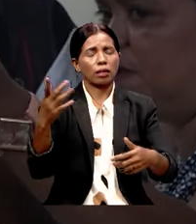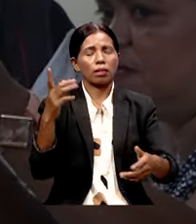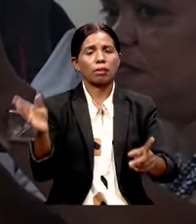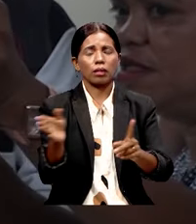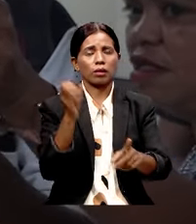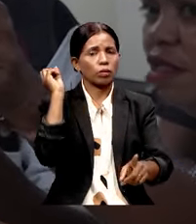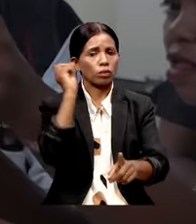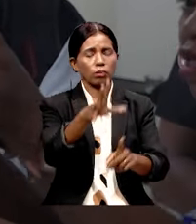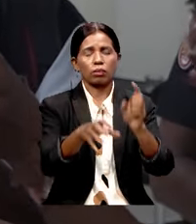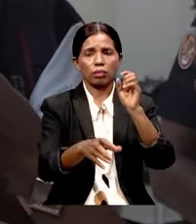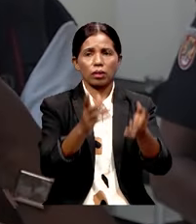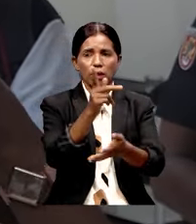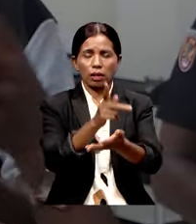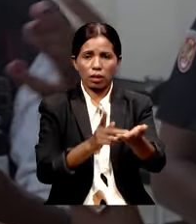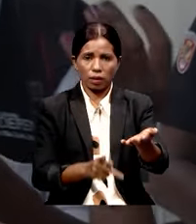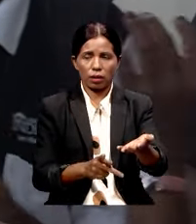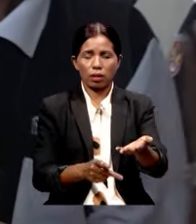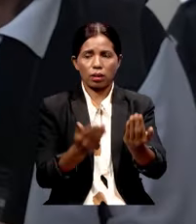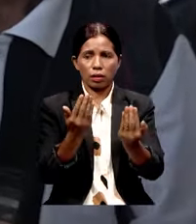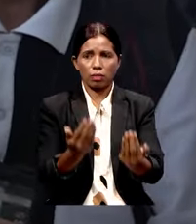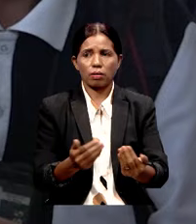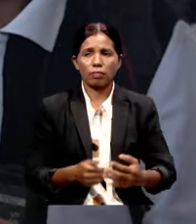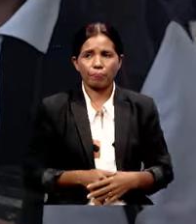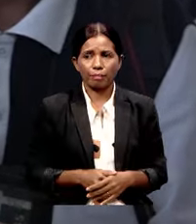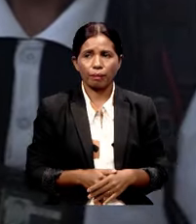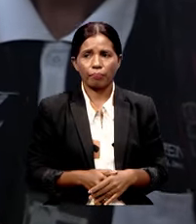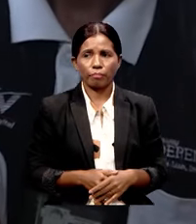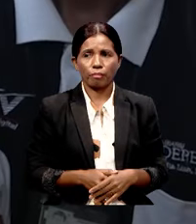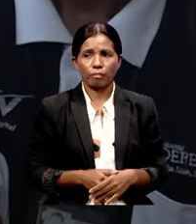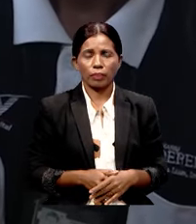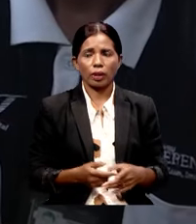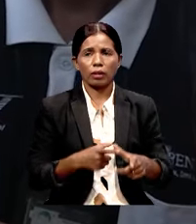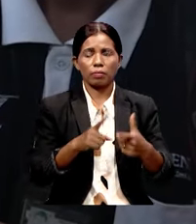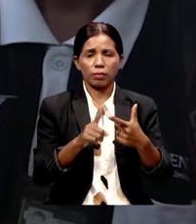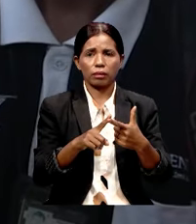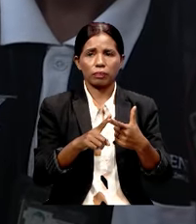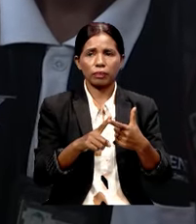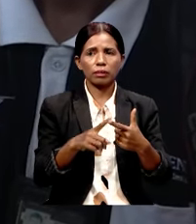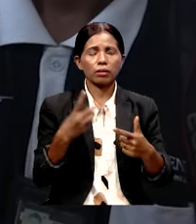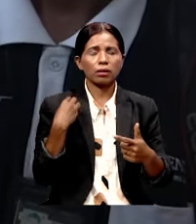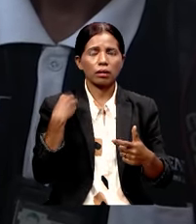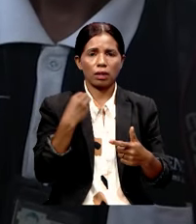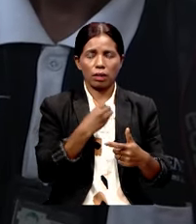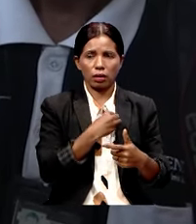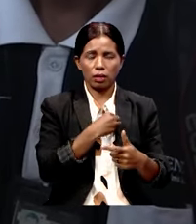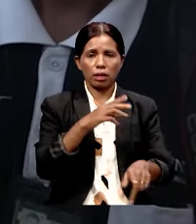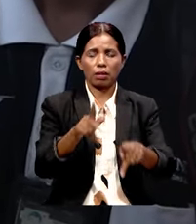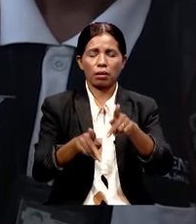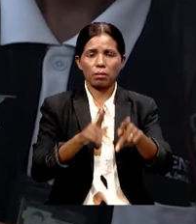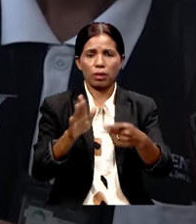nia cane grave pois maka itania na comunidade